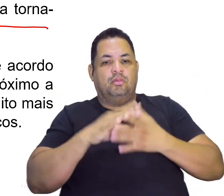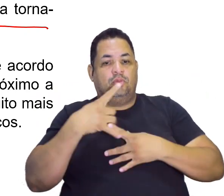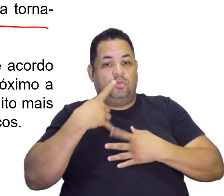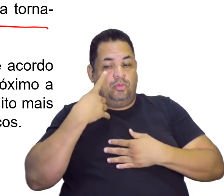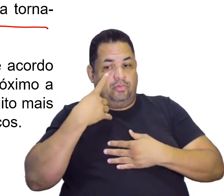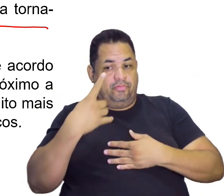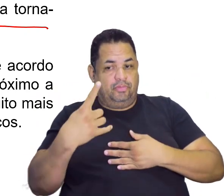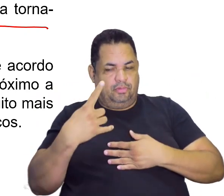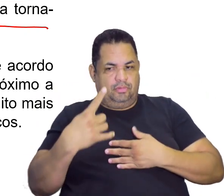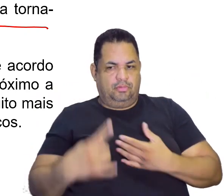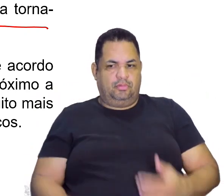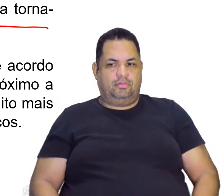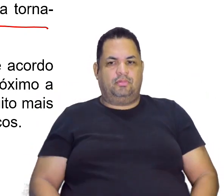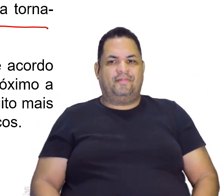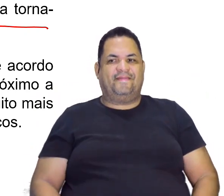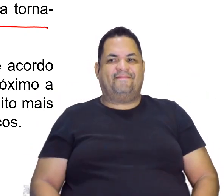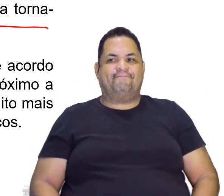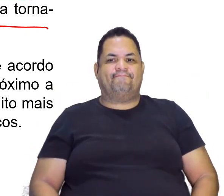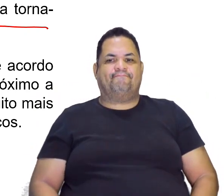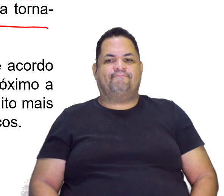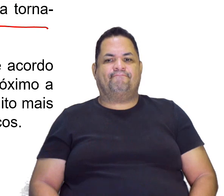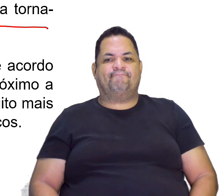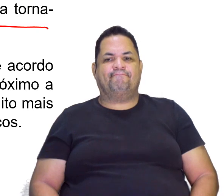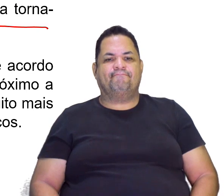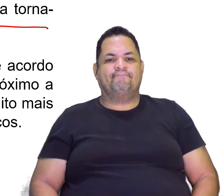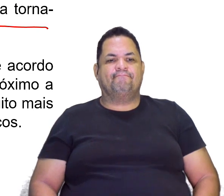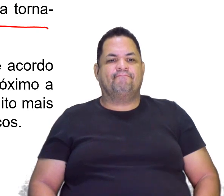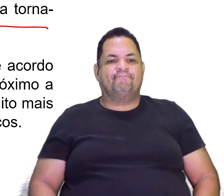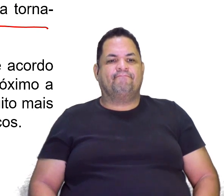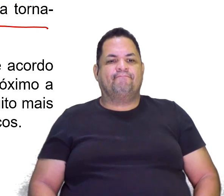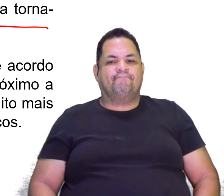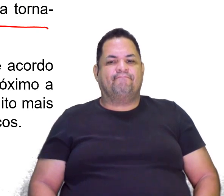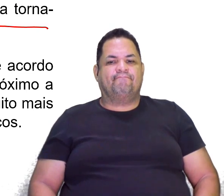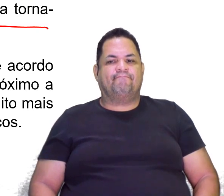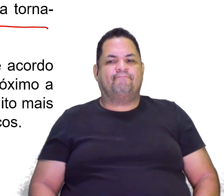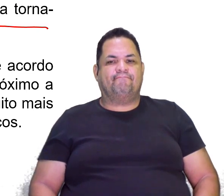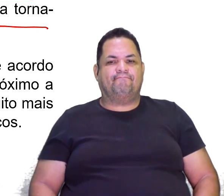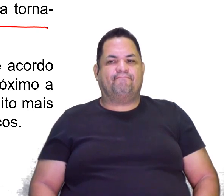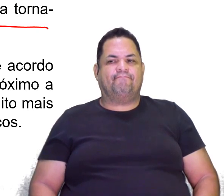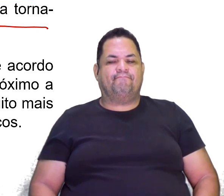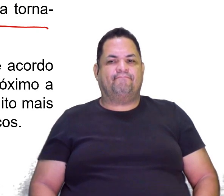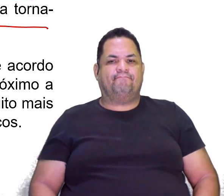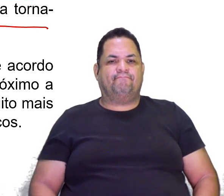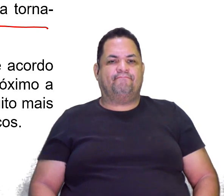ótica. Então, nesse caso aí, vai depender do olhar e não da...